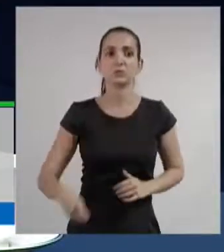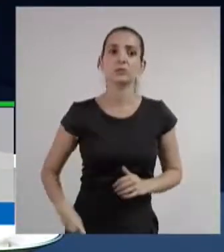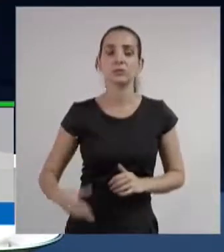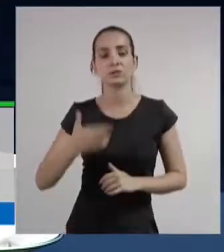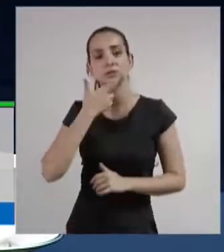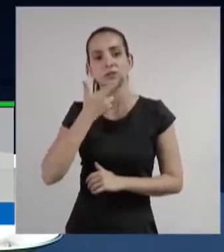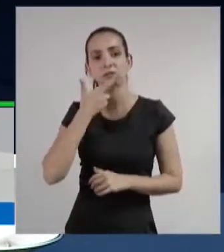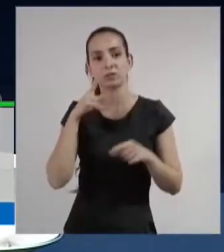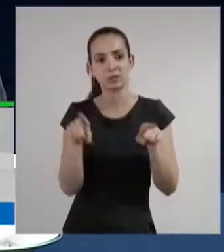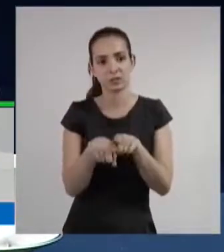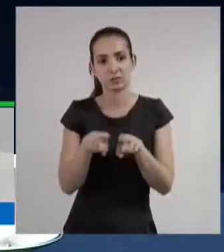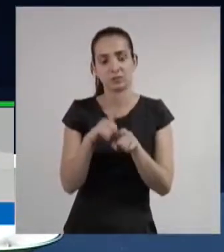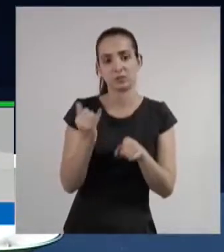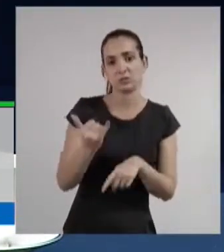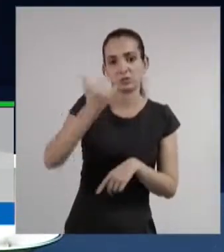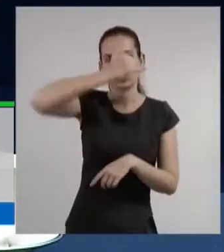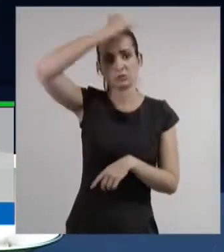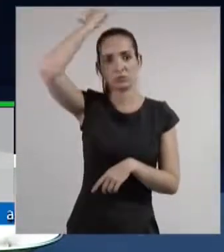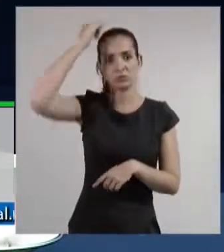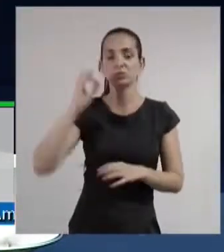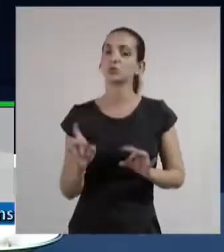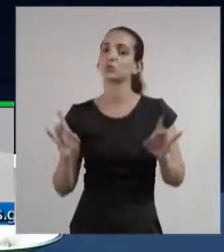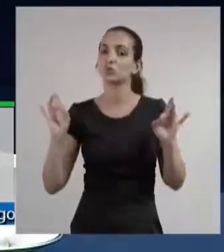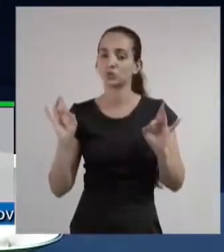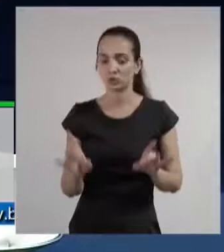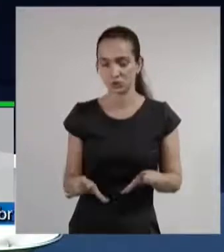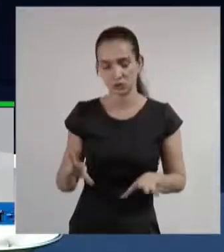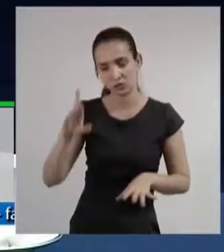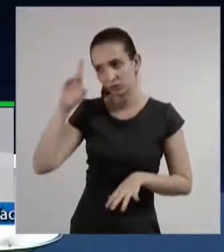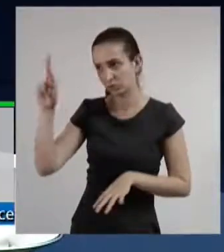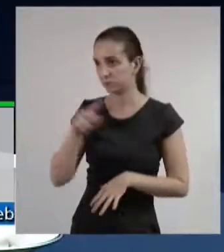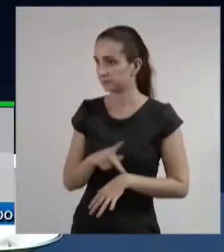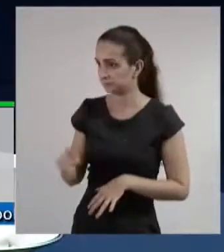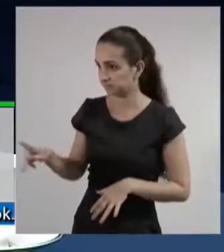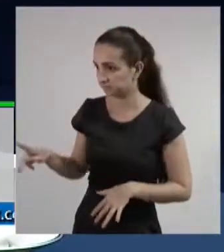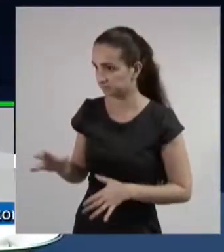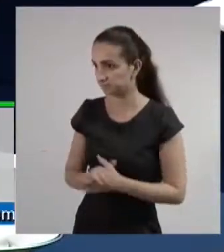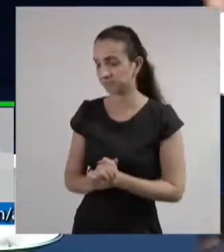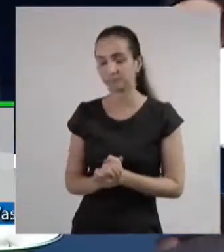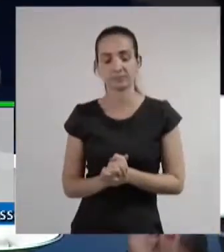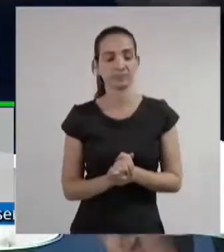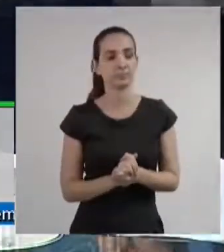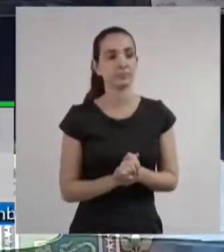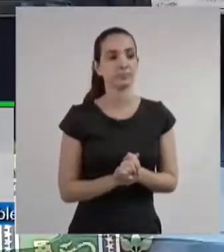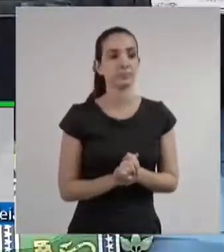Câmara e Júnior Mock. É o que tinha para a sessão de hoje, senhor presidente.